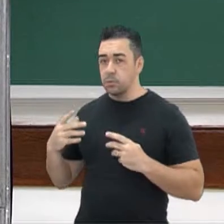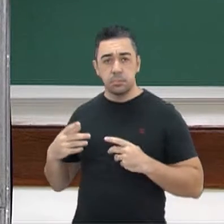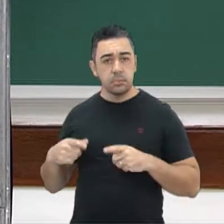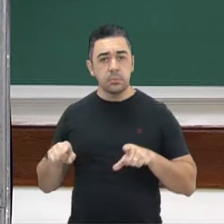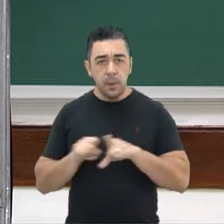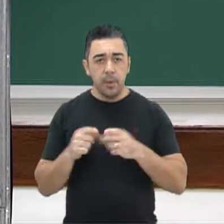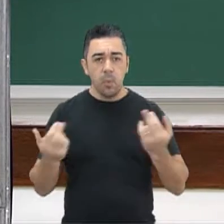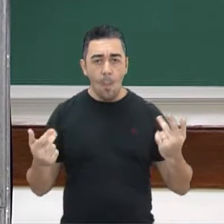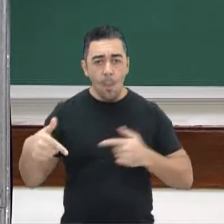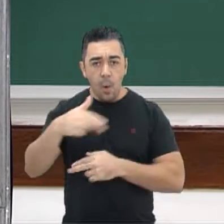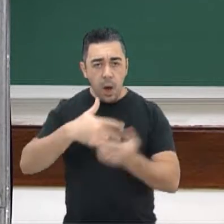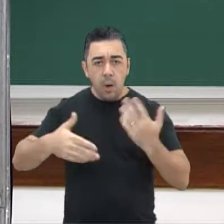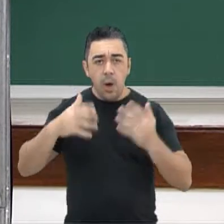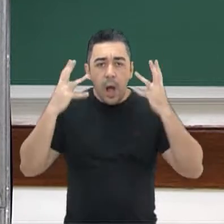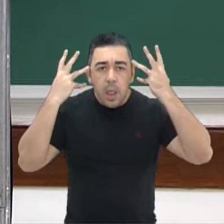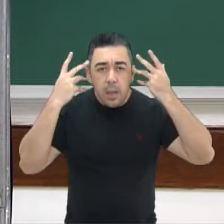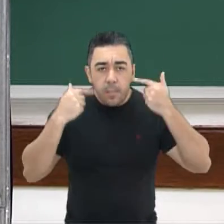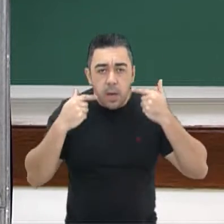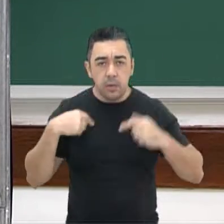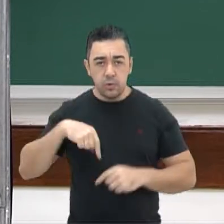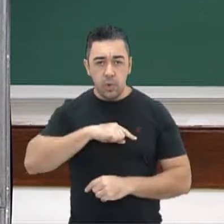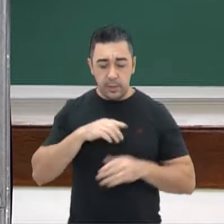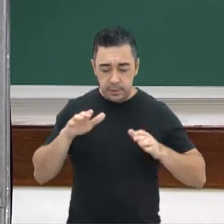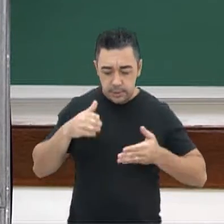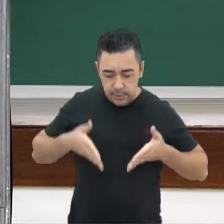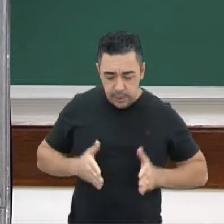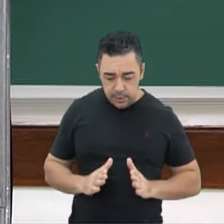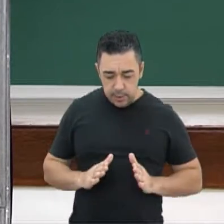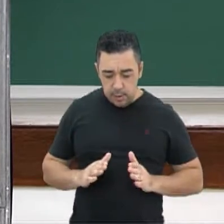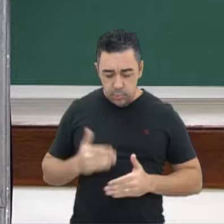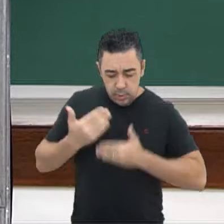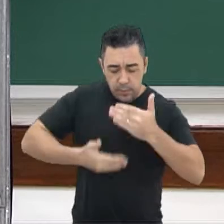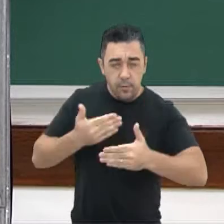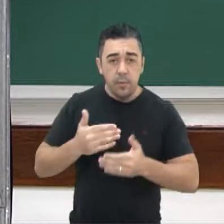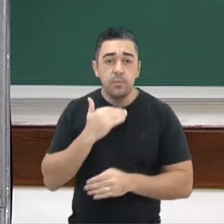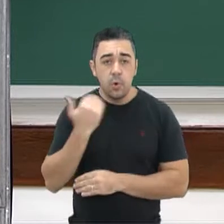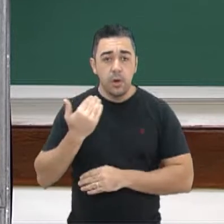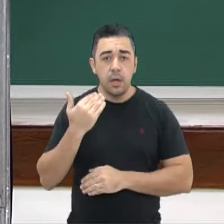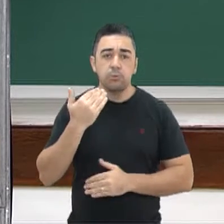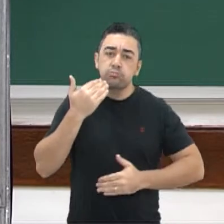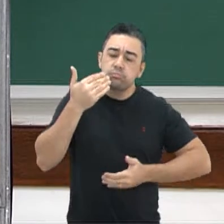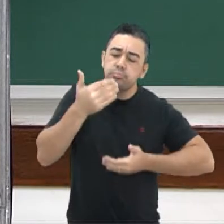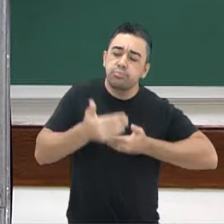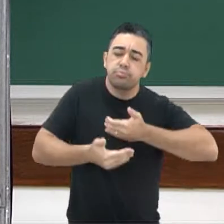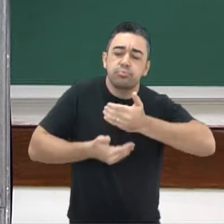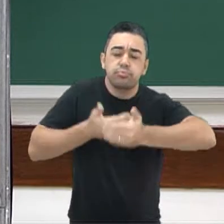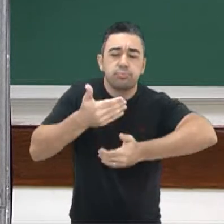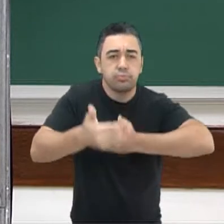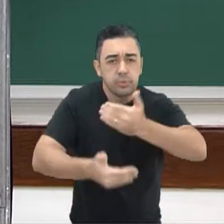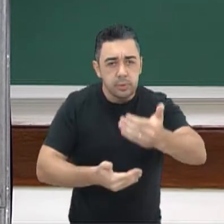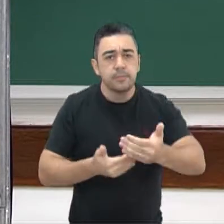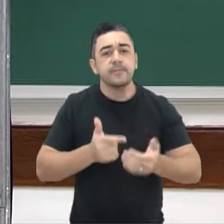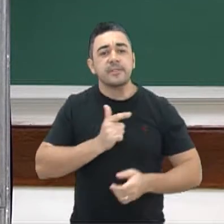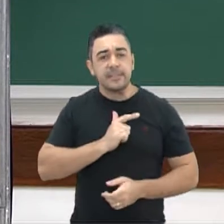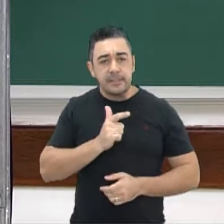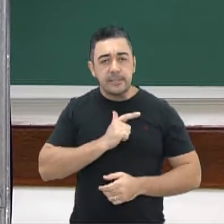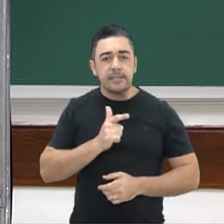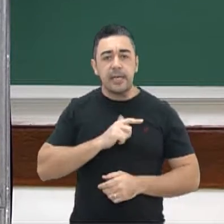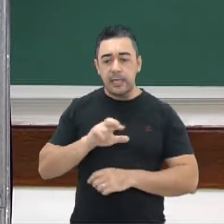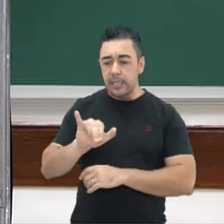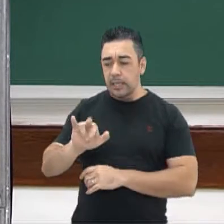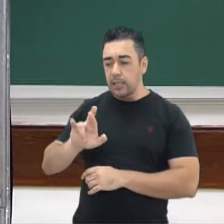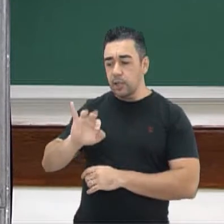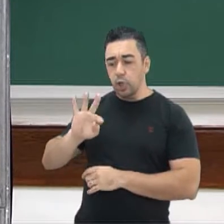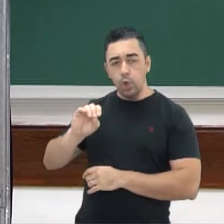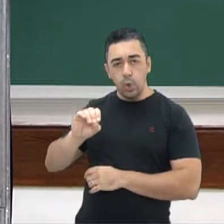nossa vida, desde que nascemos, nos desenvolvemos e morremos. E durante essa trajetória, então, temos ritos de